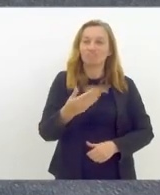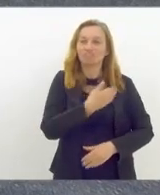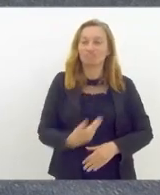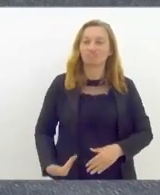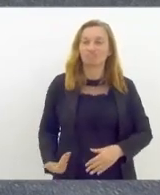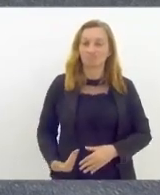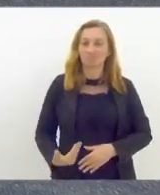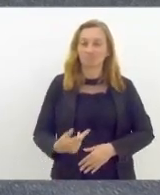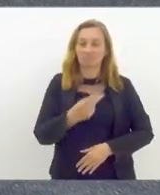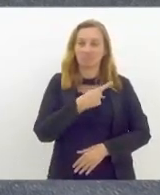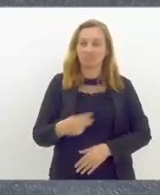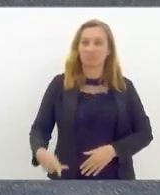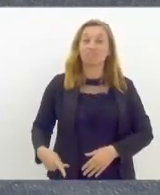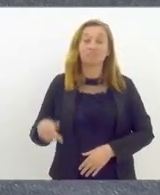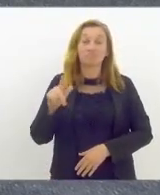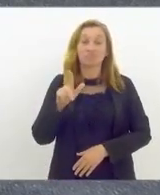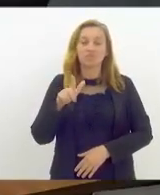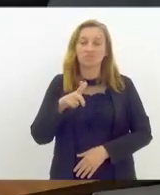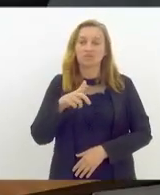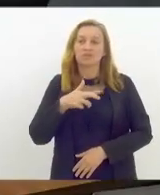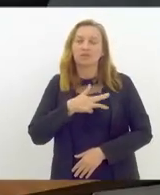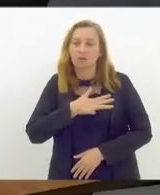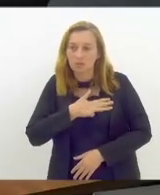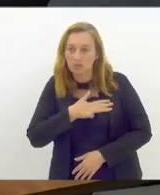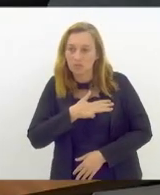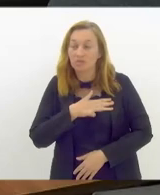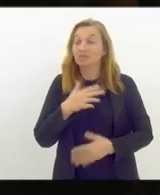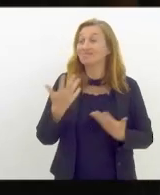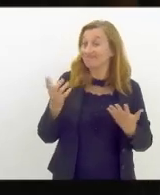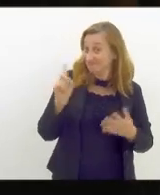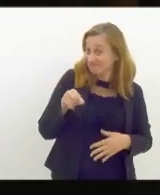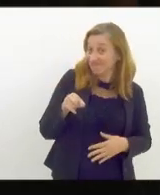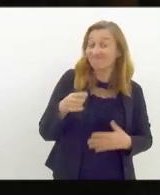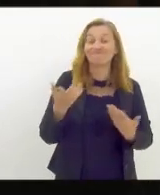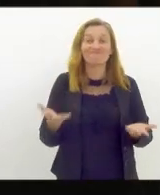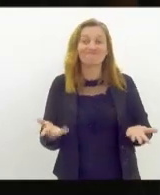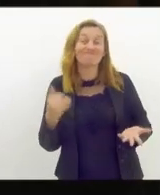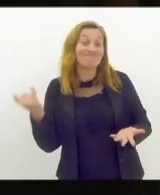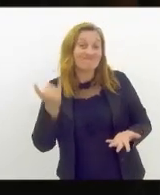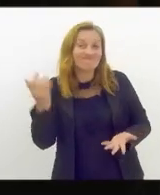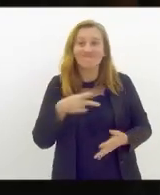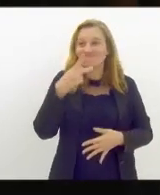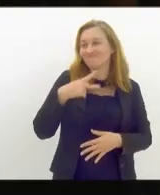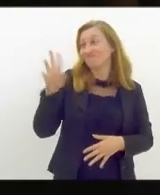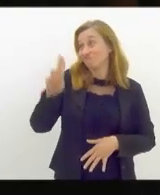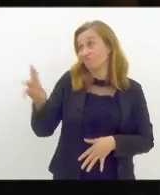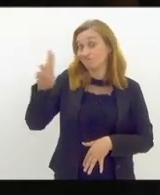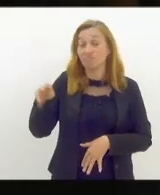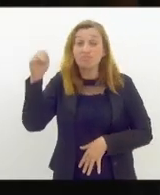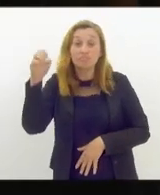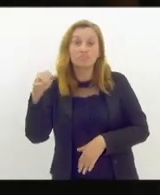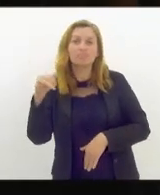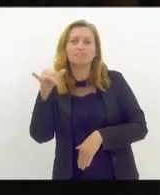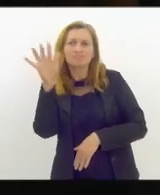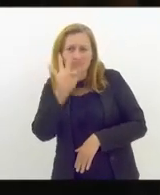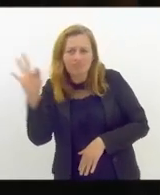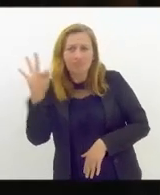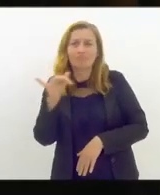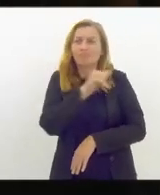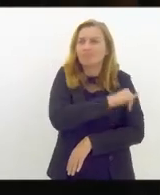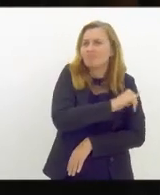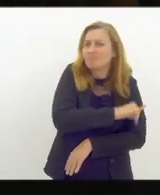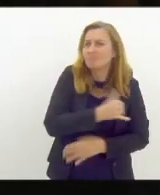janeiro do ano que vem. É isso, deputado Valdeque. Muito importante dizer que a Universidade Federal do Rio de Janeiro,